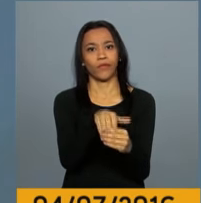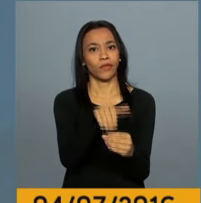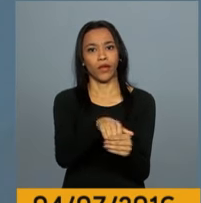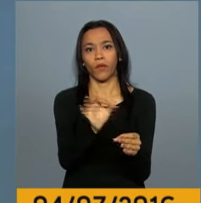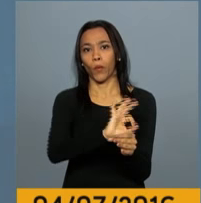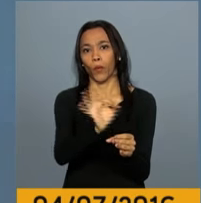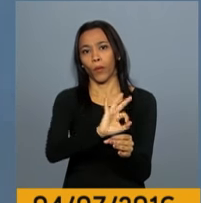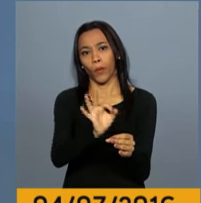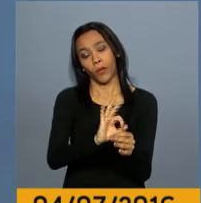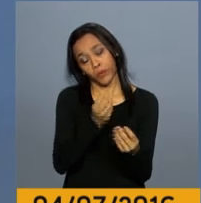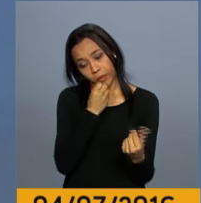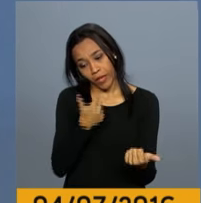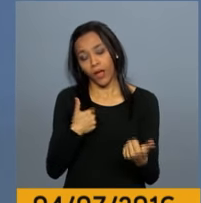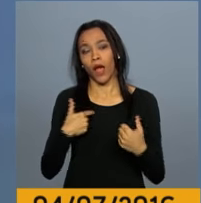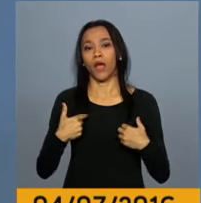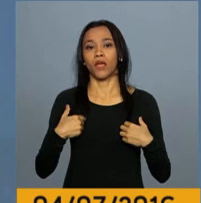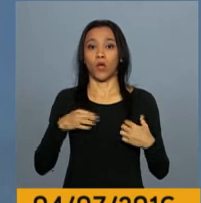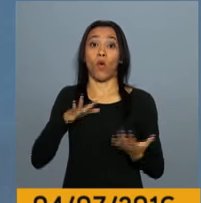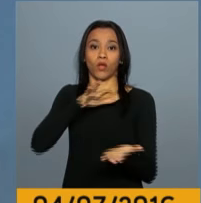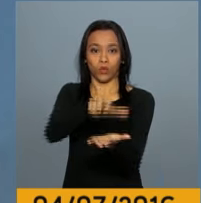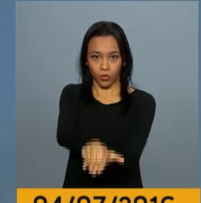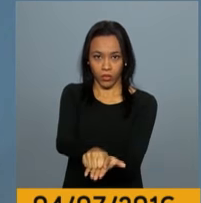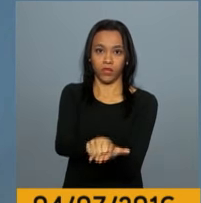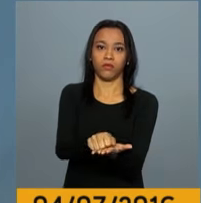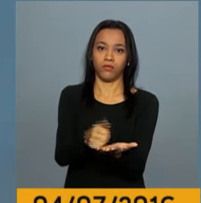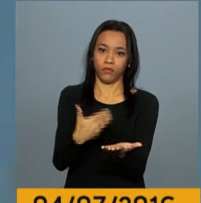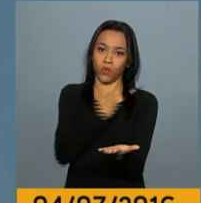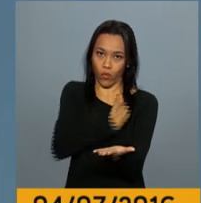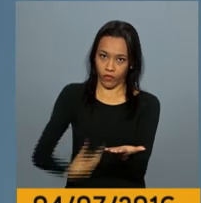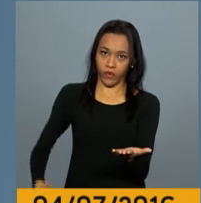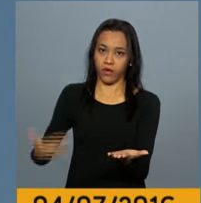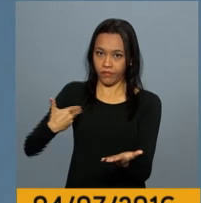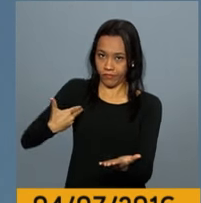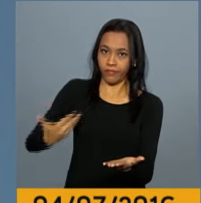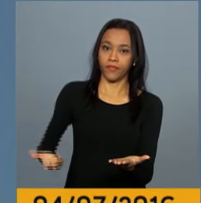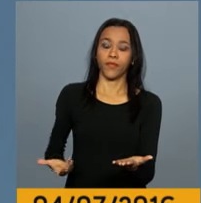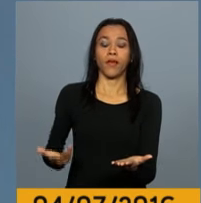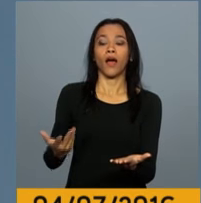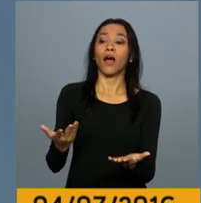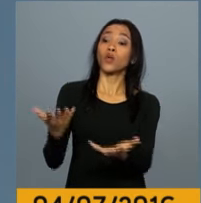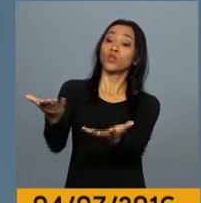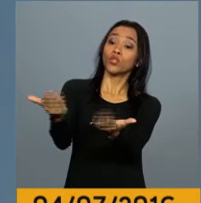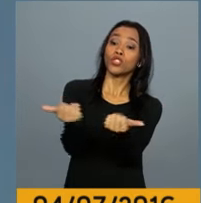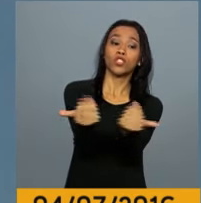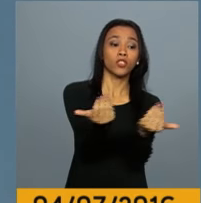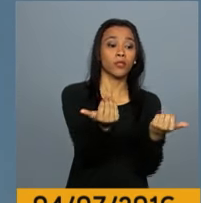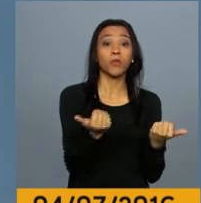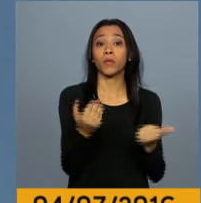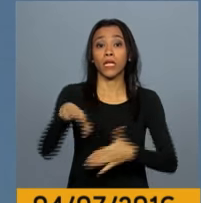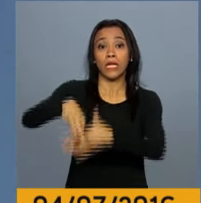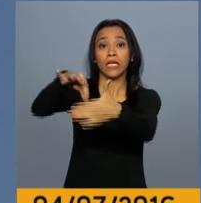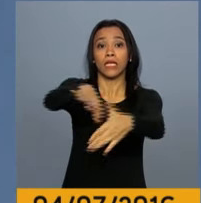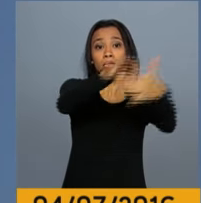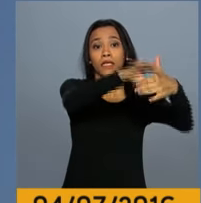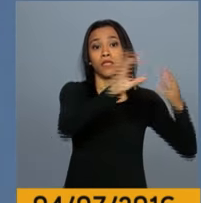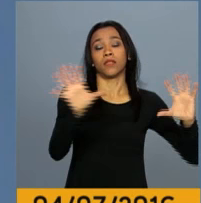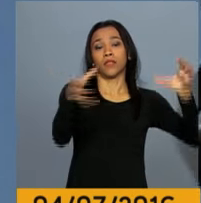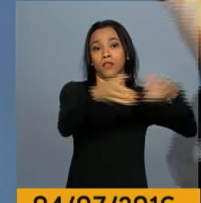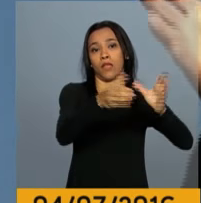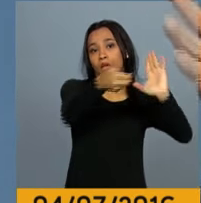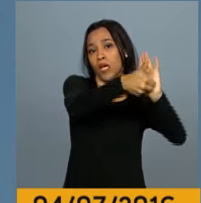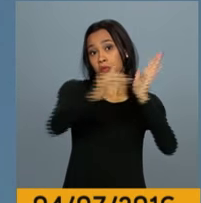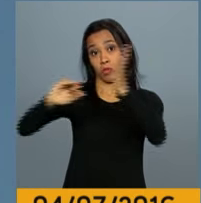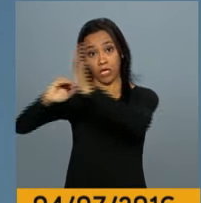bem. Nós assumimos, a primeira coisa que fiz foi convidar os senhores líderes da Câmara e do Senado, explicar